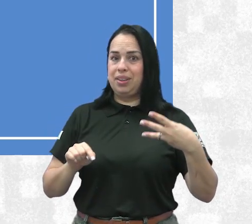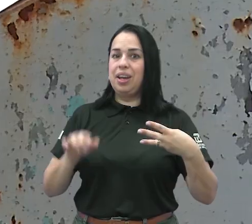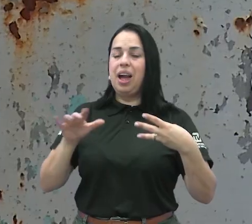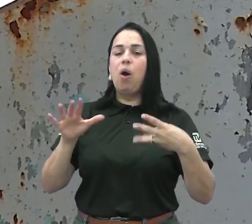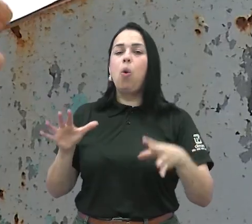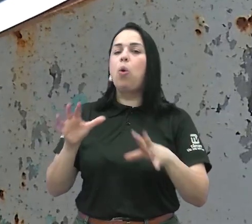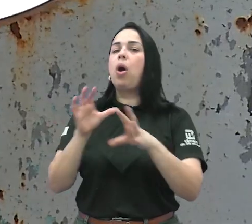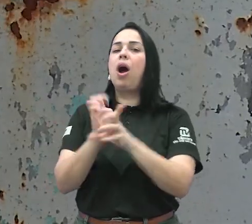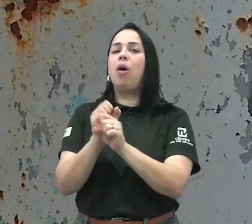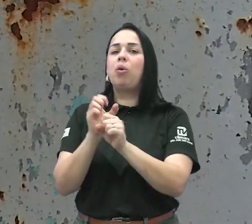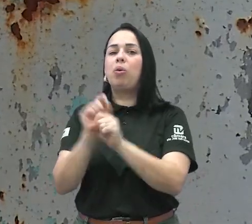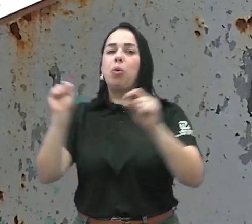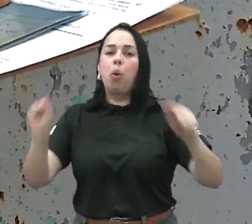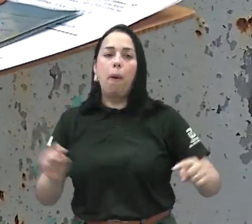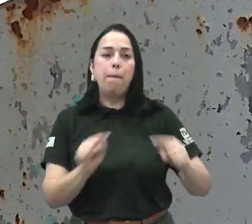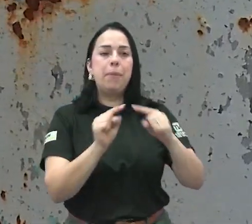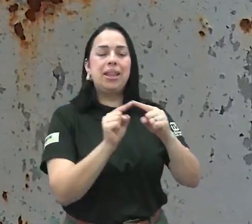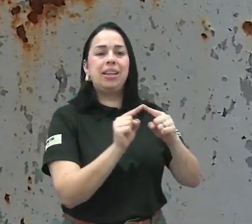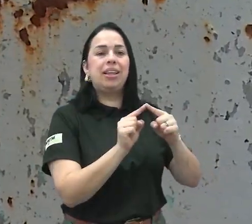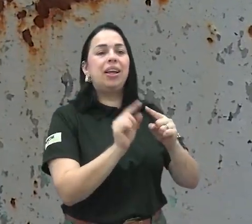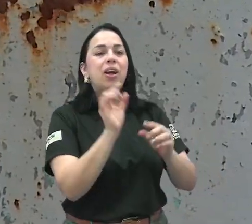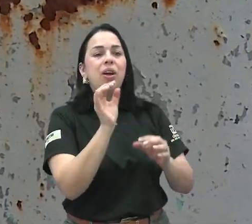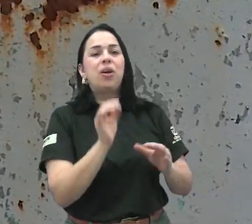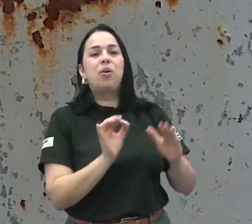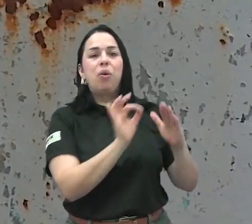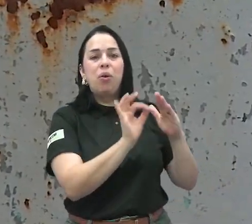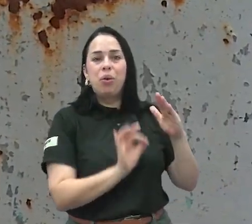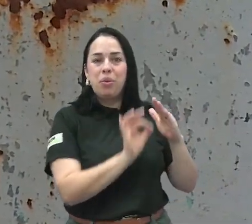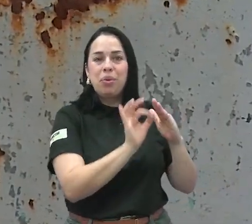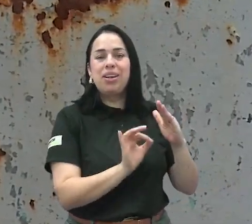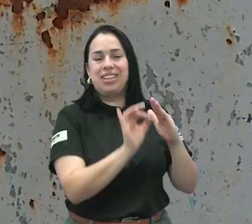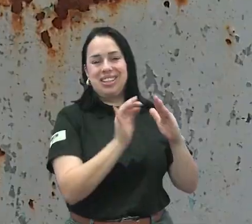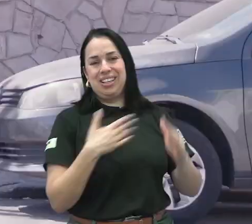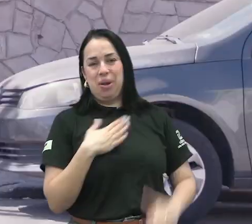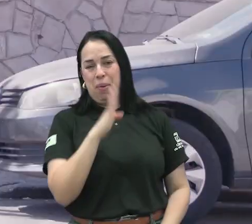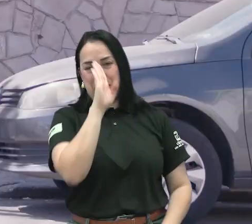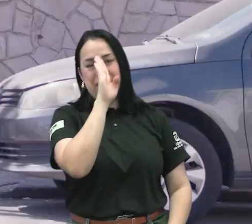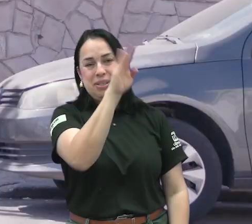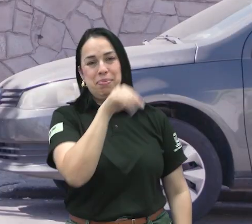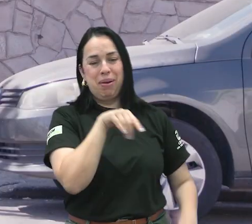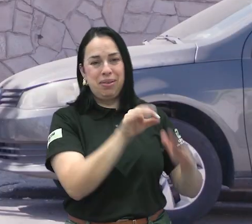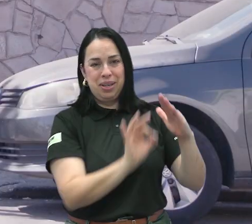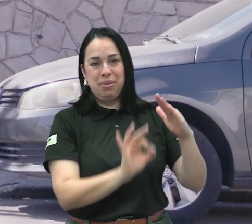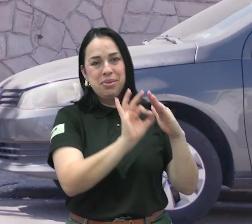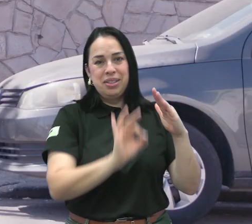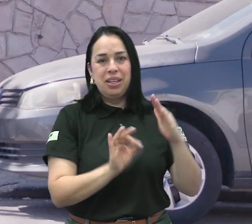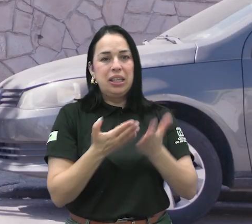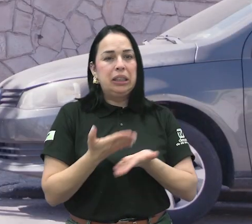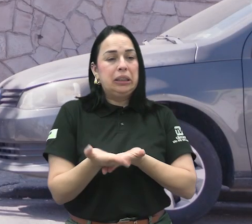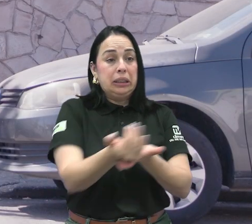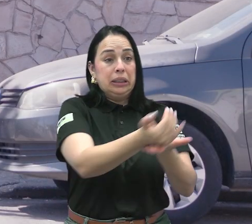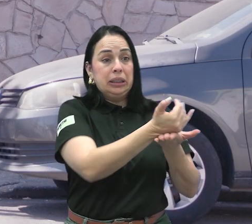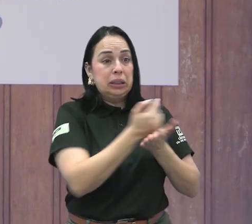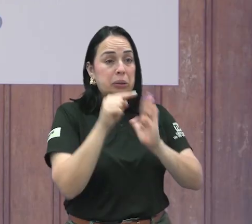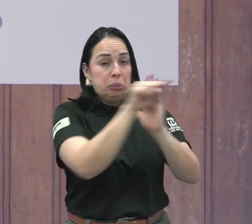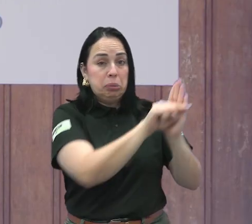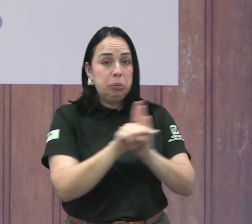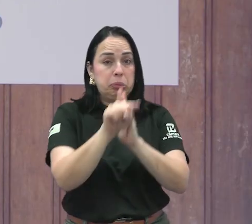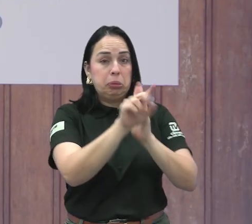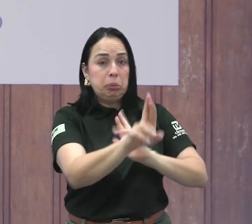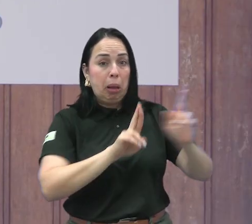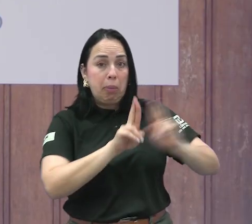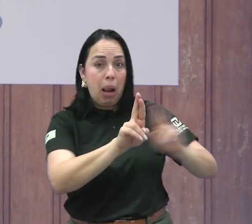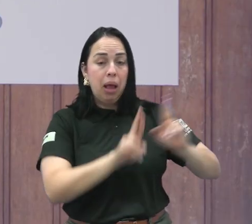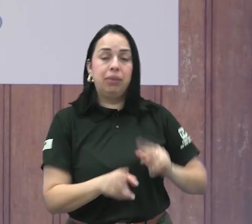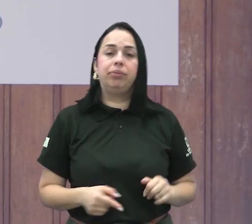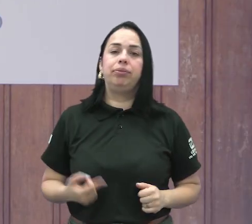0,764. O cálculo é feito com base em dados colhidos por institutos, o principal deles, o IBGE, com o